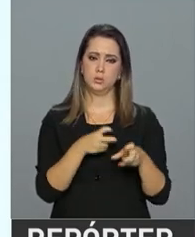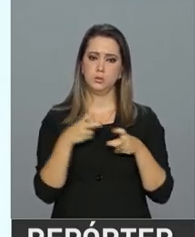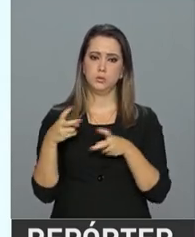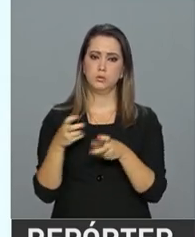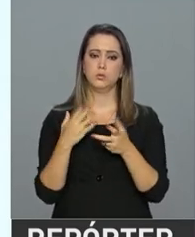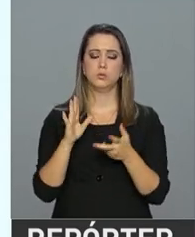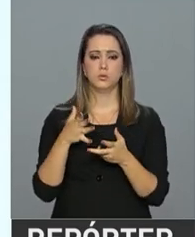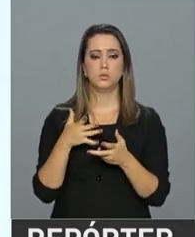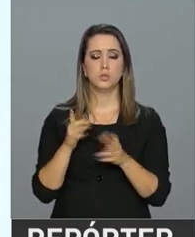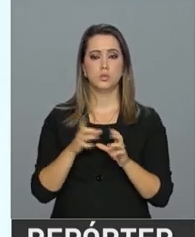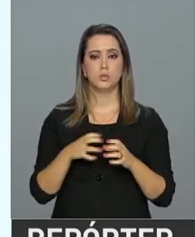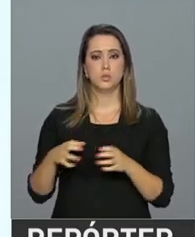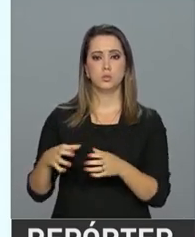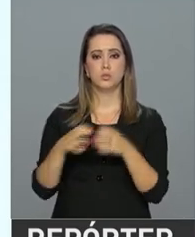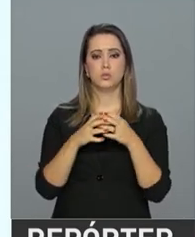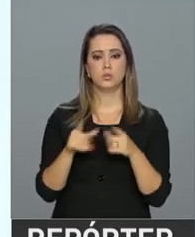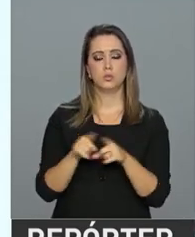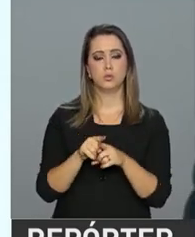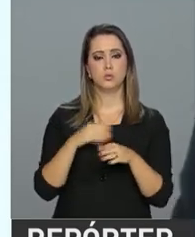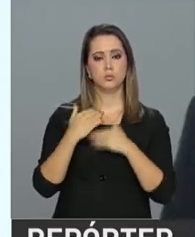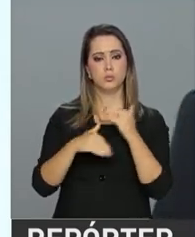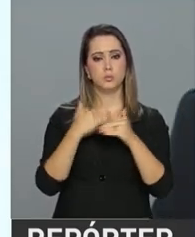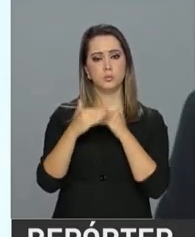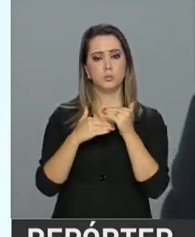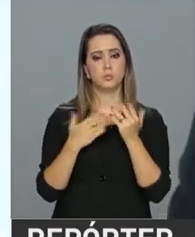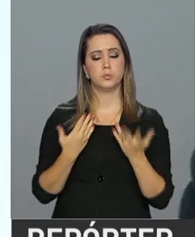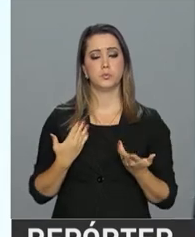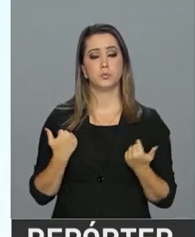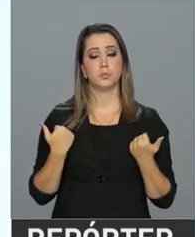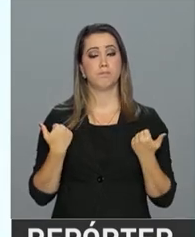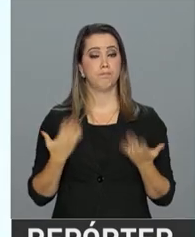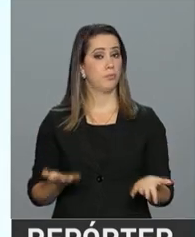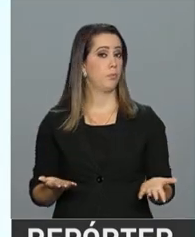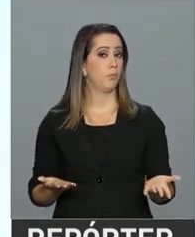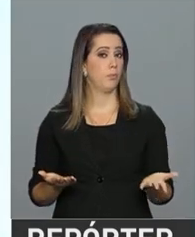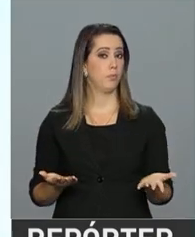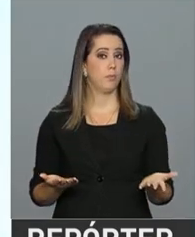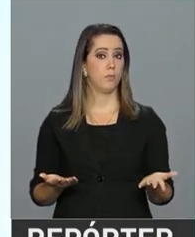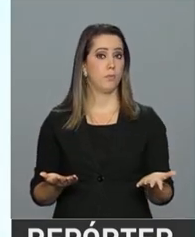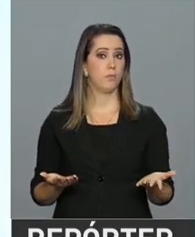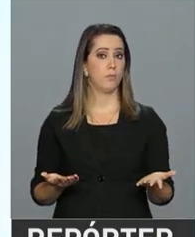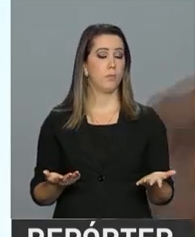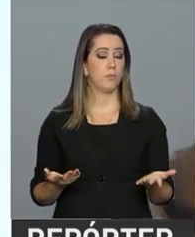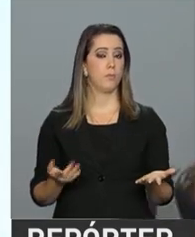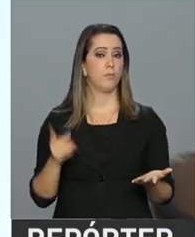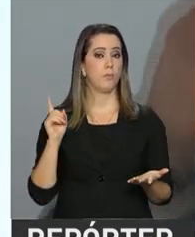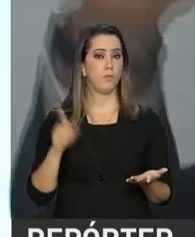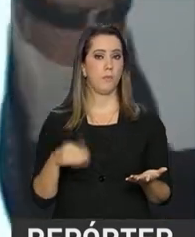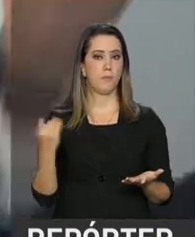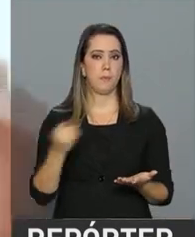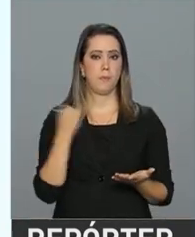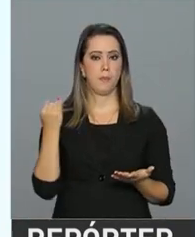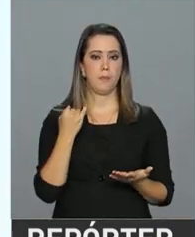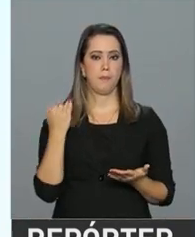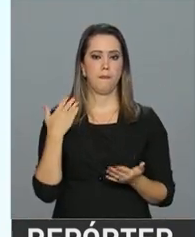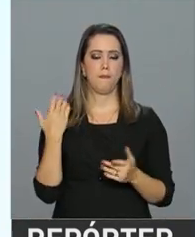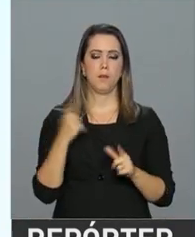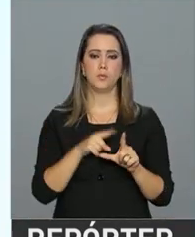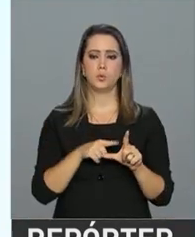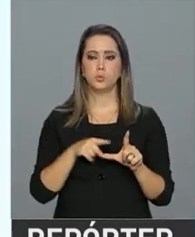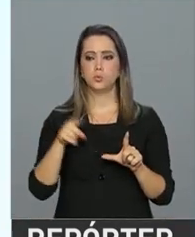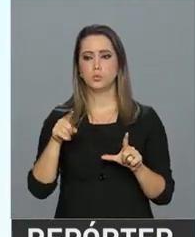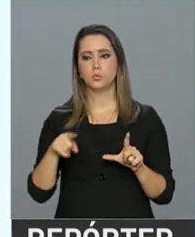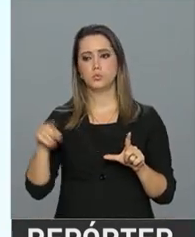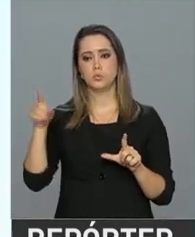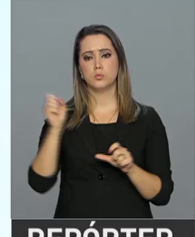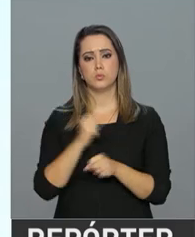existem instituições, inclusive com previsões maiores do que essa. Agora, é muito importante que se consolide uma trajetória de crescimento para os